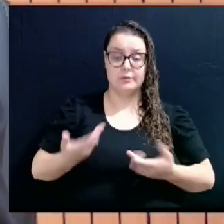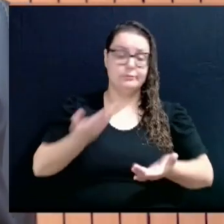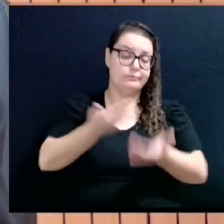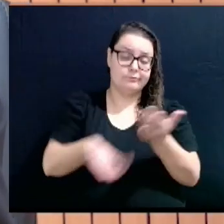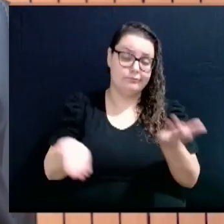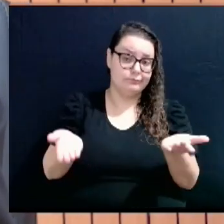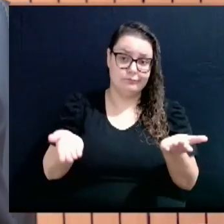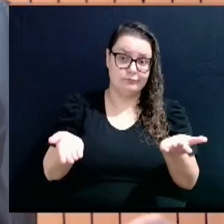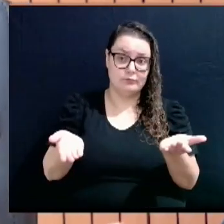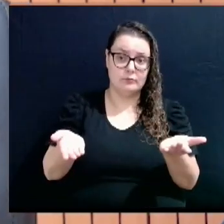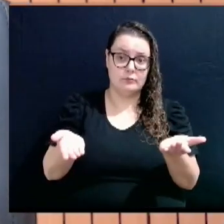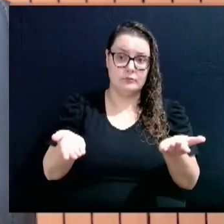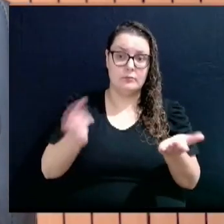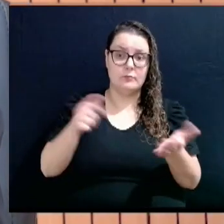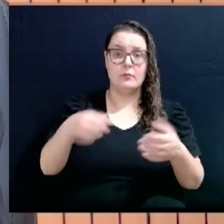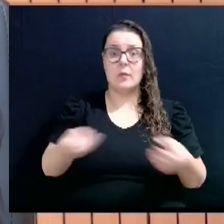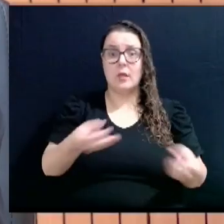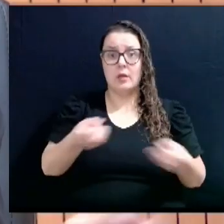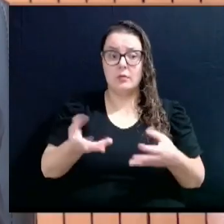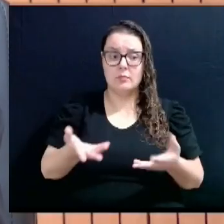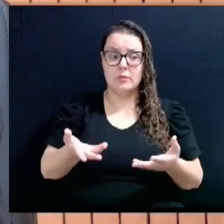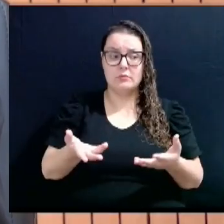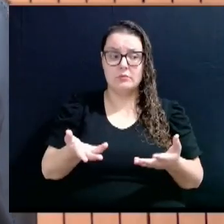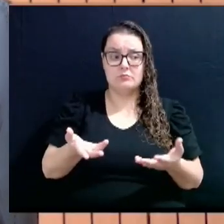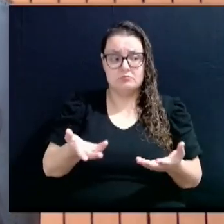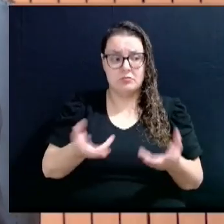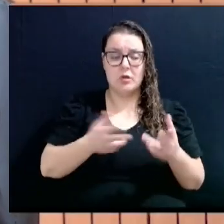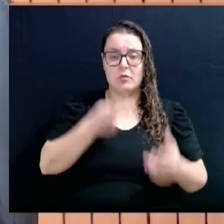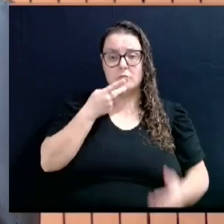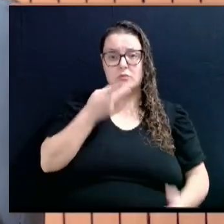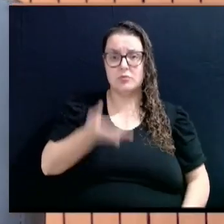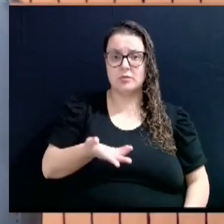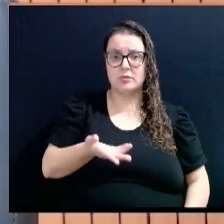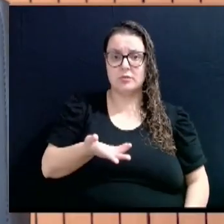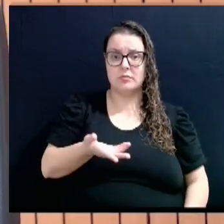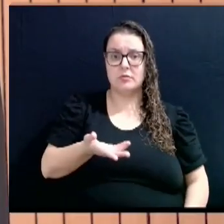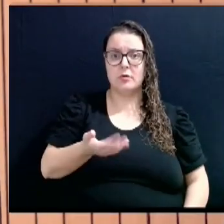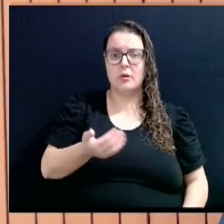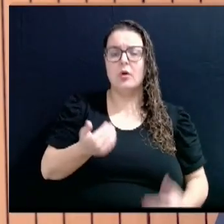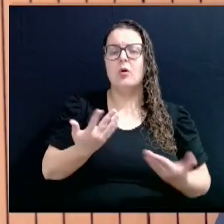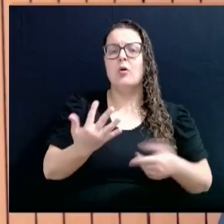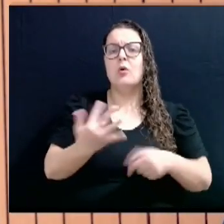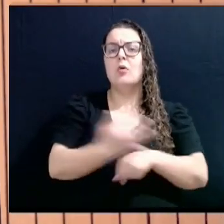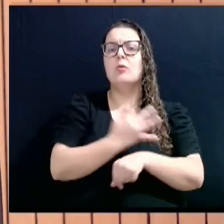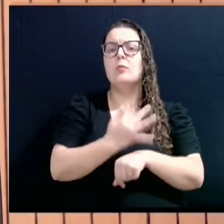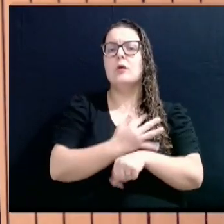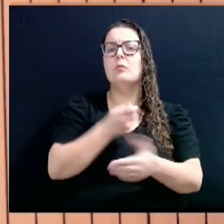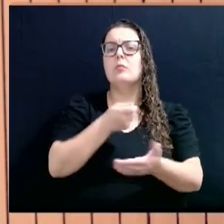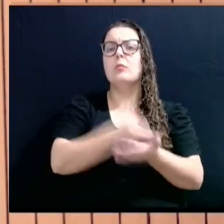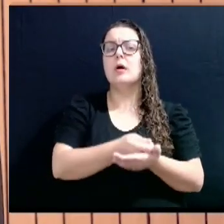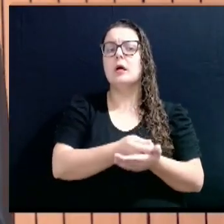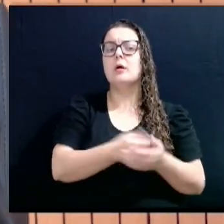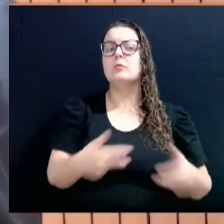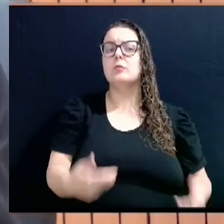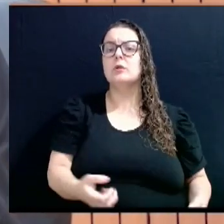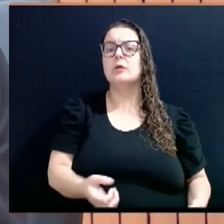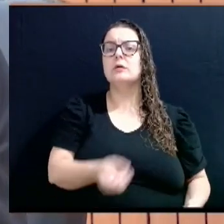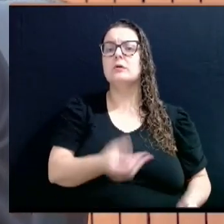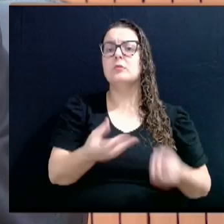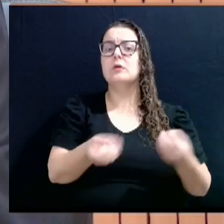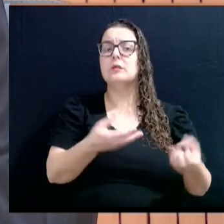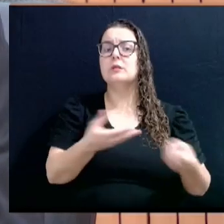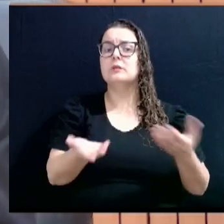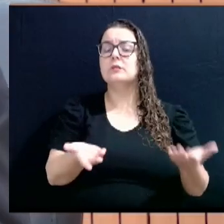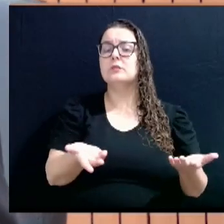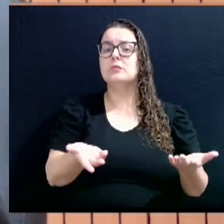É a modernidade? É como foi dito aqui, que preço nós estamos pagando por essa modernidade? Para